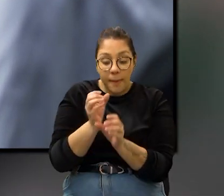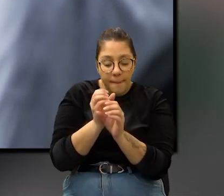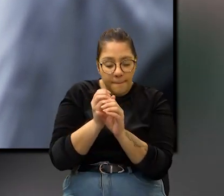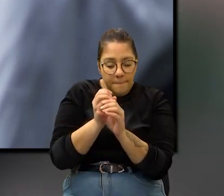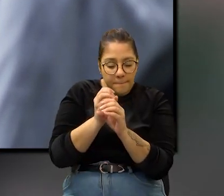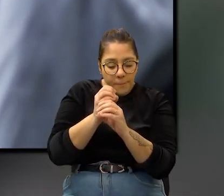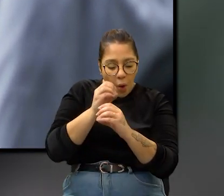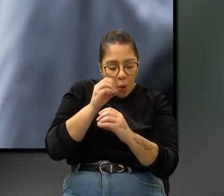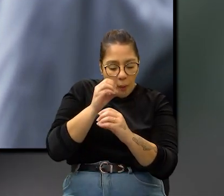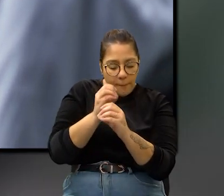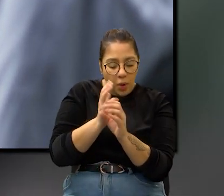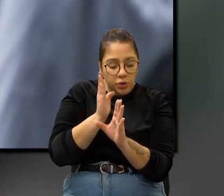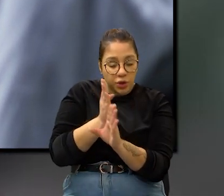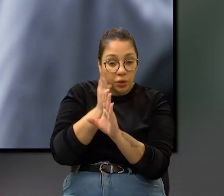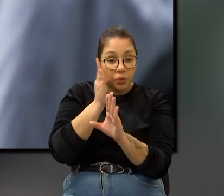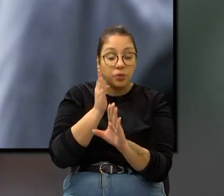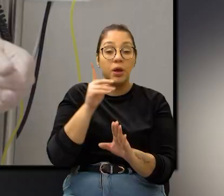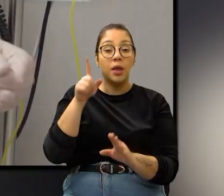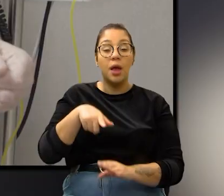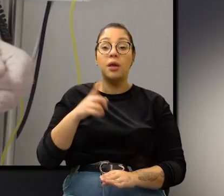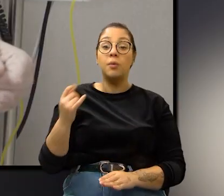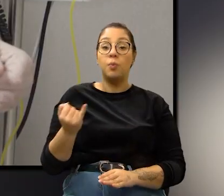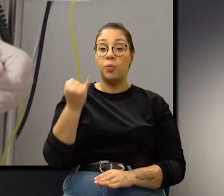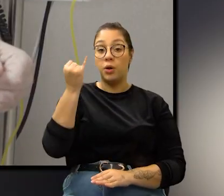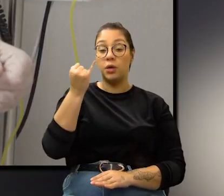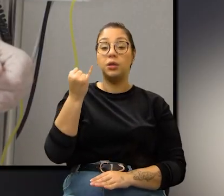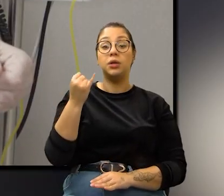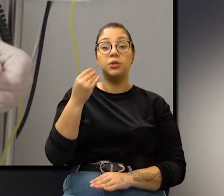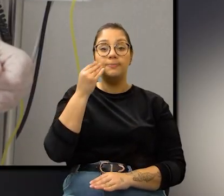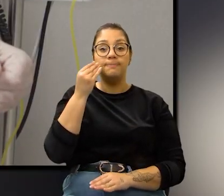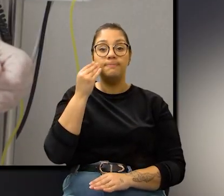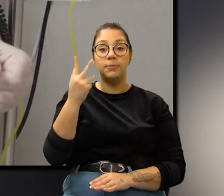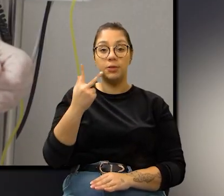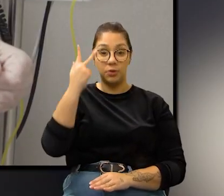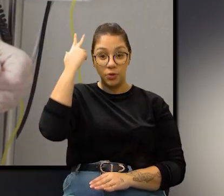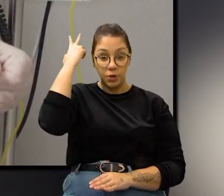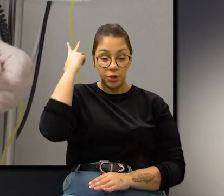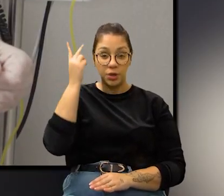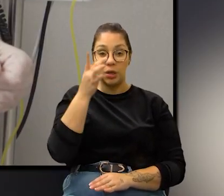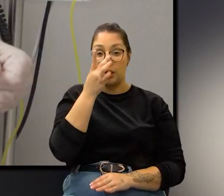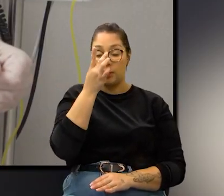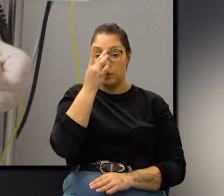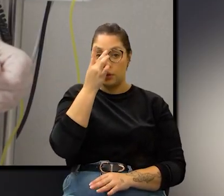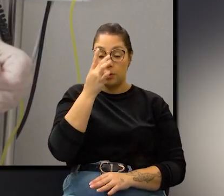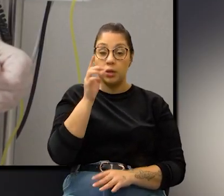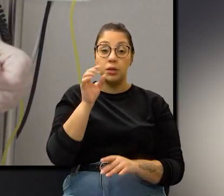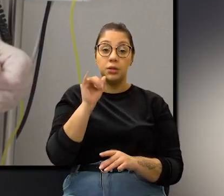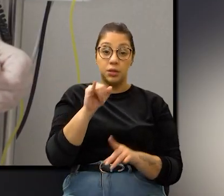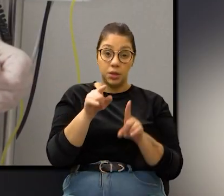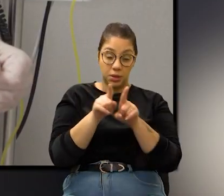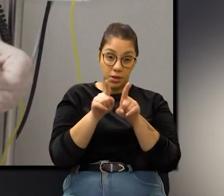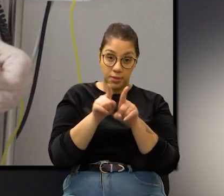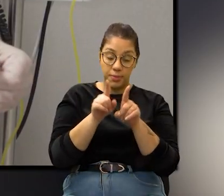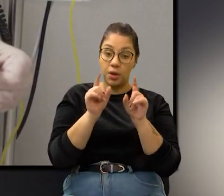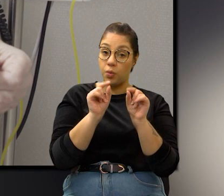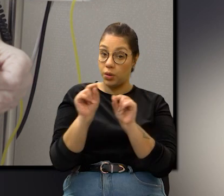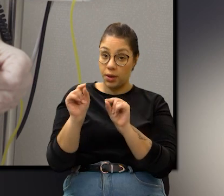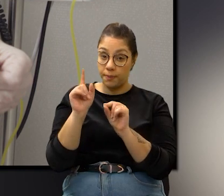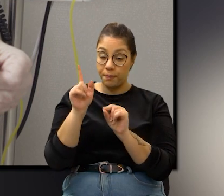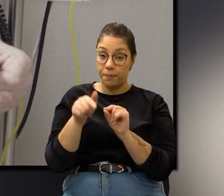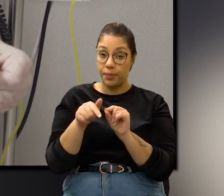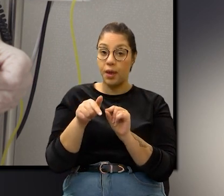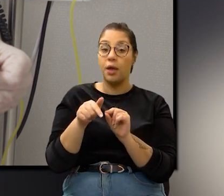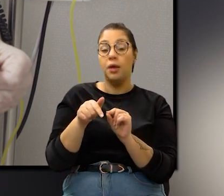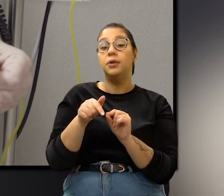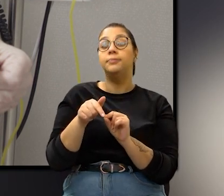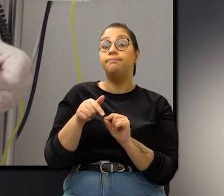né? Isso é uma das importâncias de você tentar a cirurgia e muitas vezes, se possível, fazer